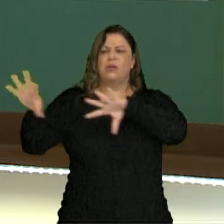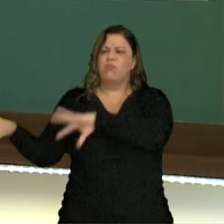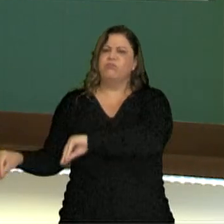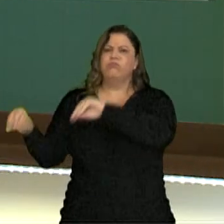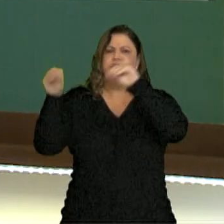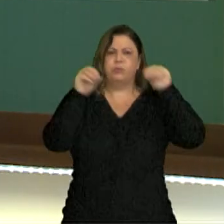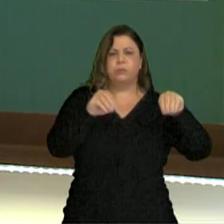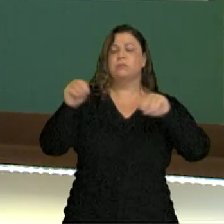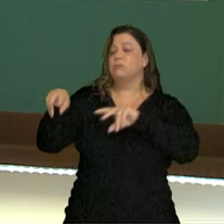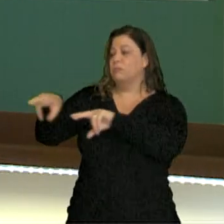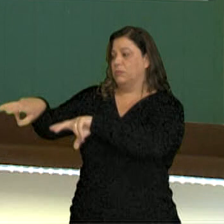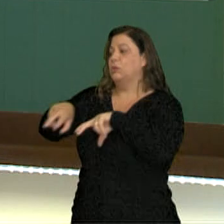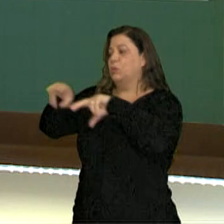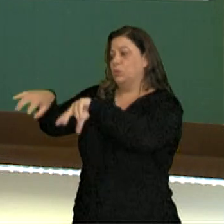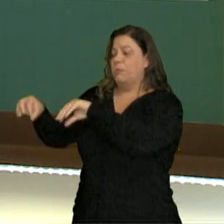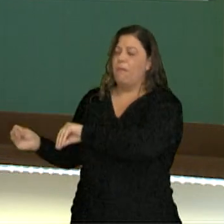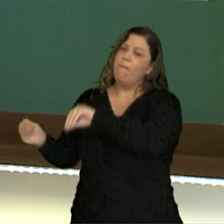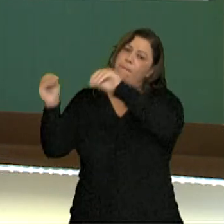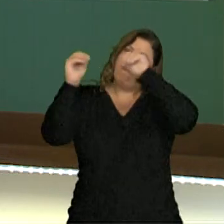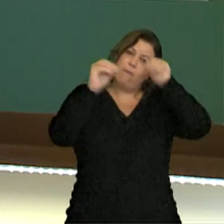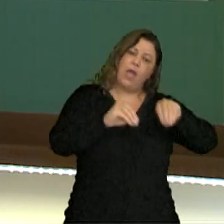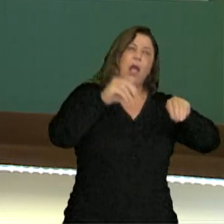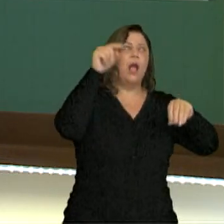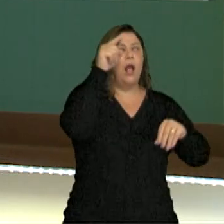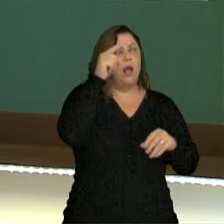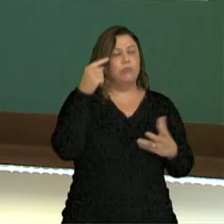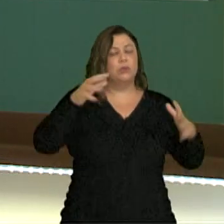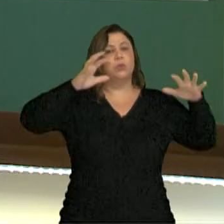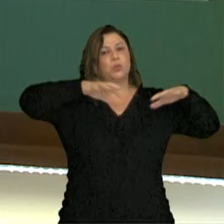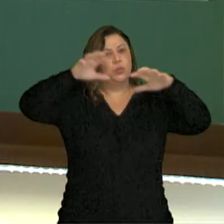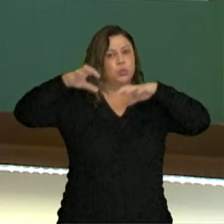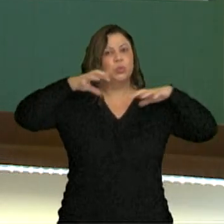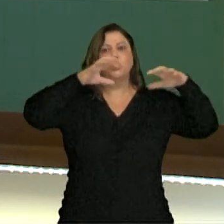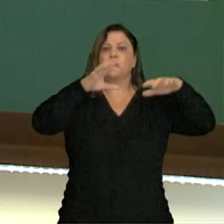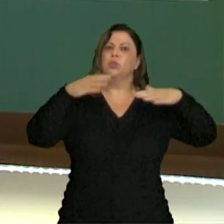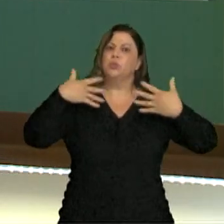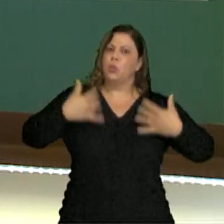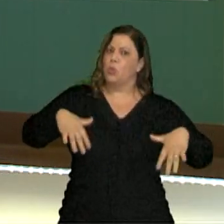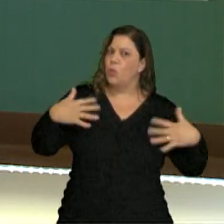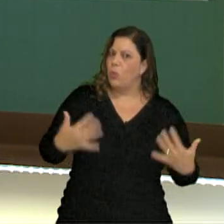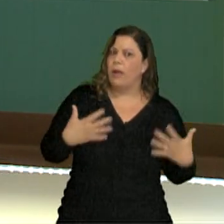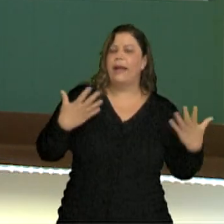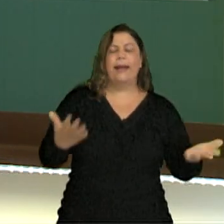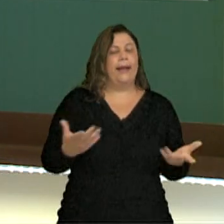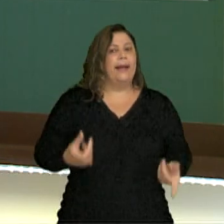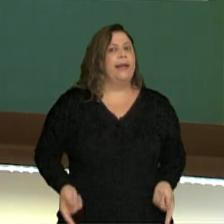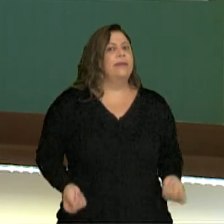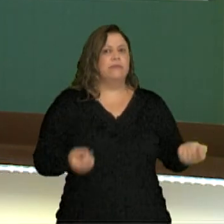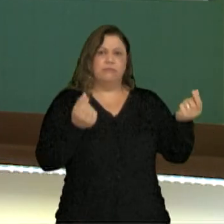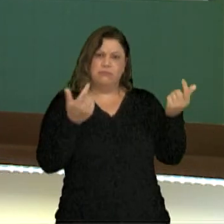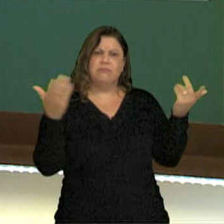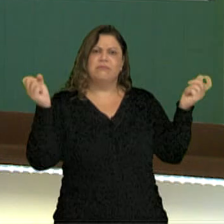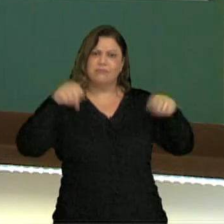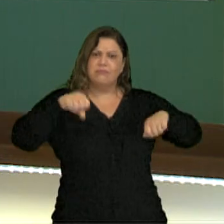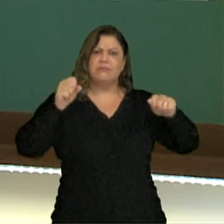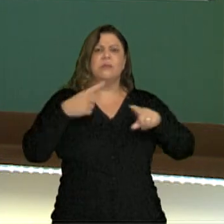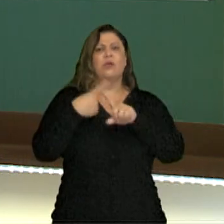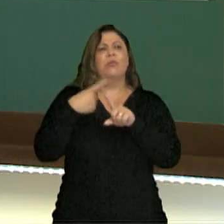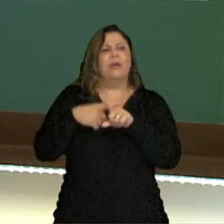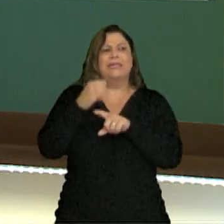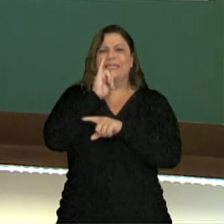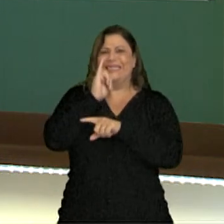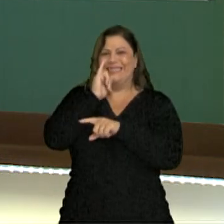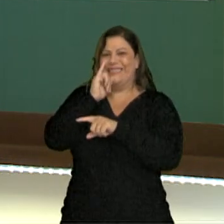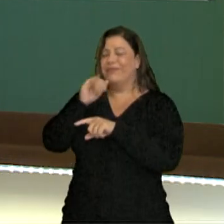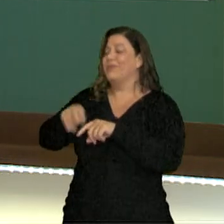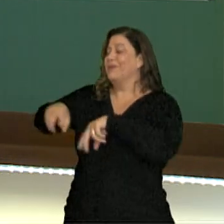lá. Porque aí lá chove, porque até a chuva para eles é algo próspero, porque na região em que eles estão morando, como